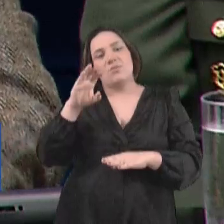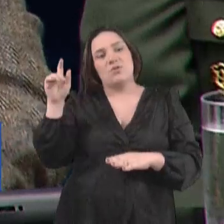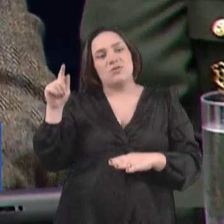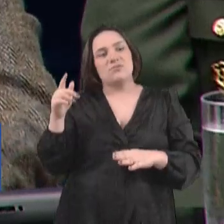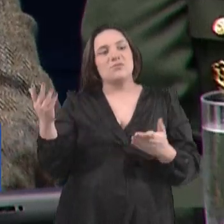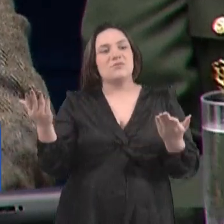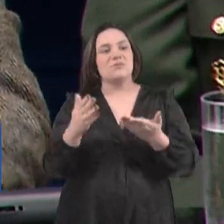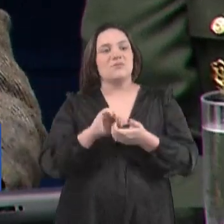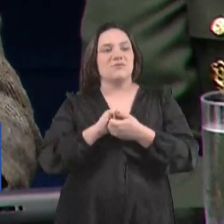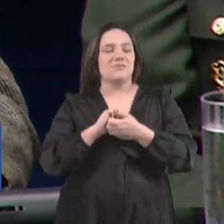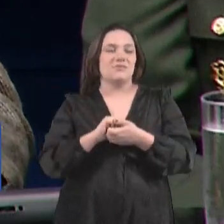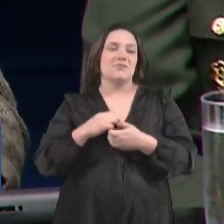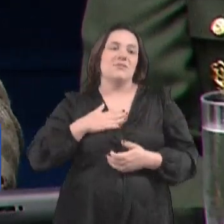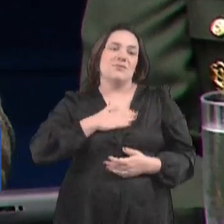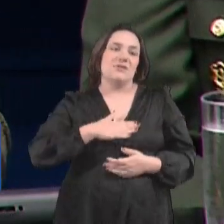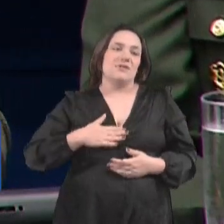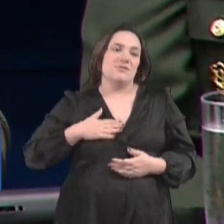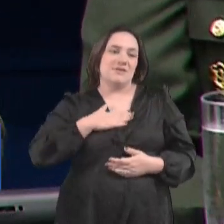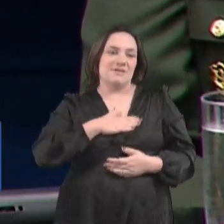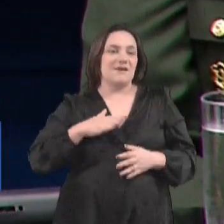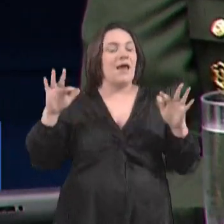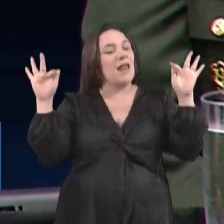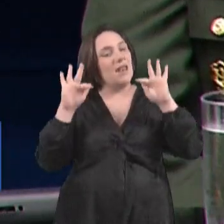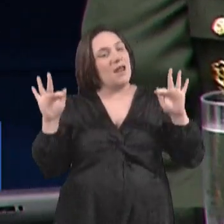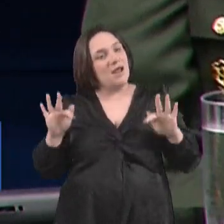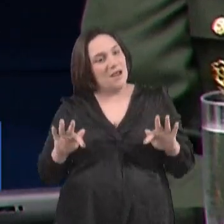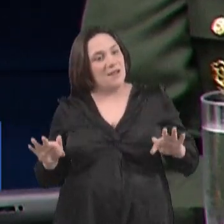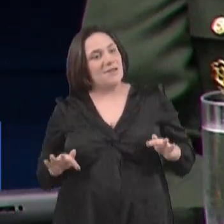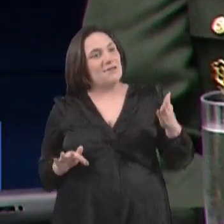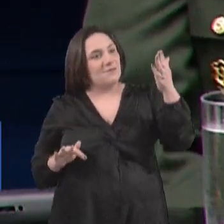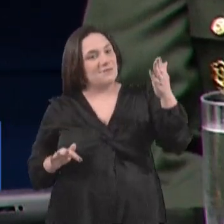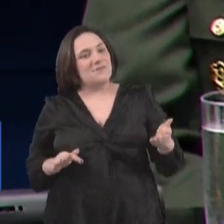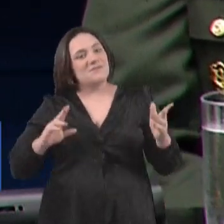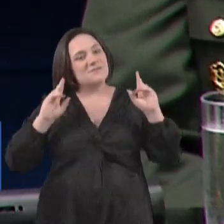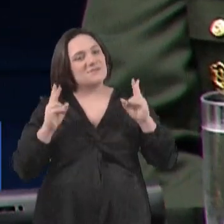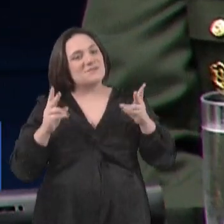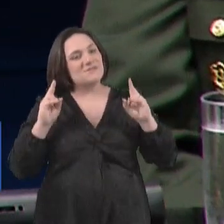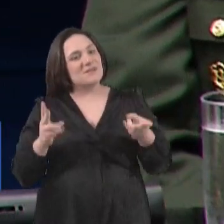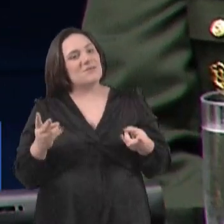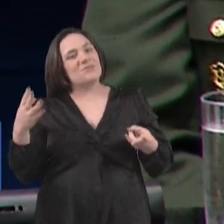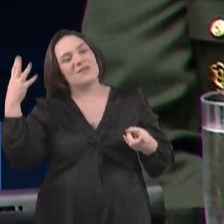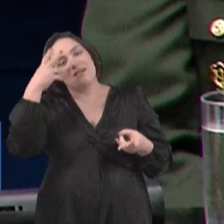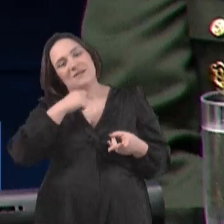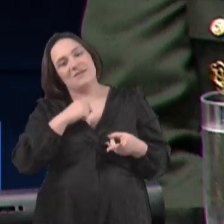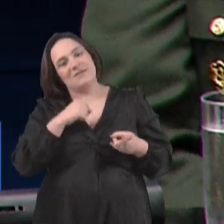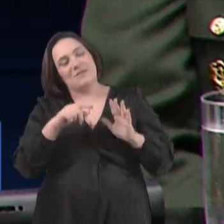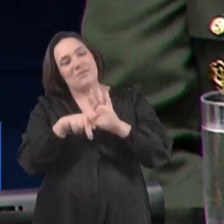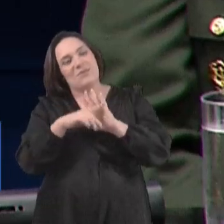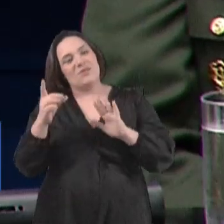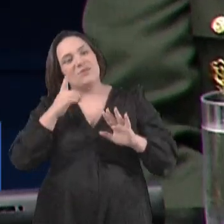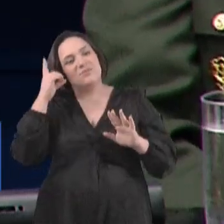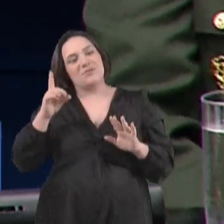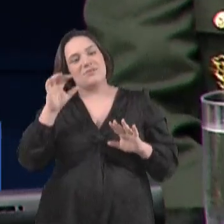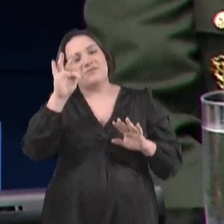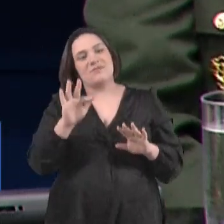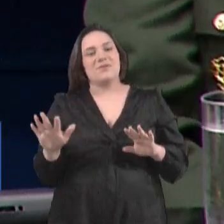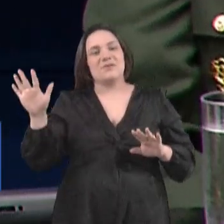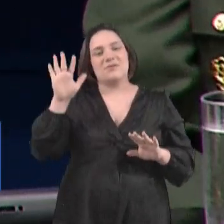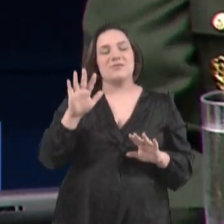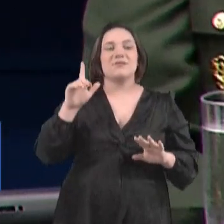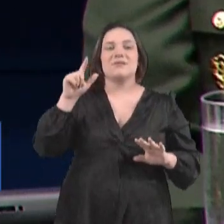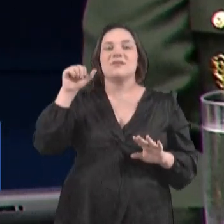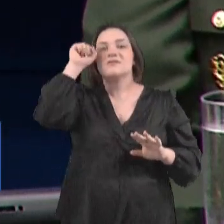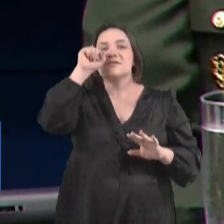E uma saudação com muita alegria à nossa sempre musa do Parlamento Federal,